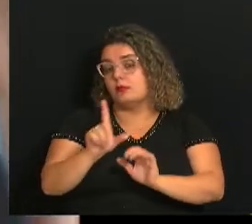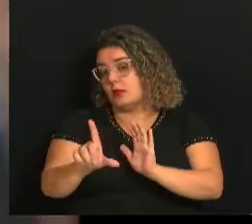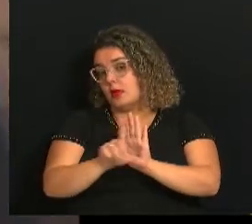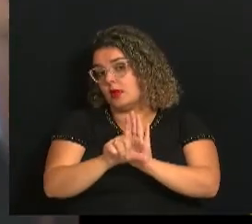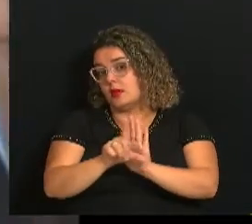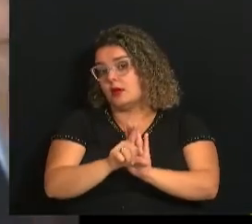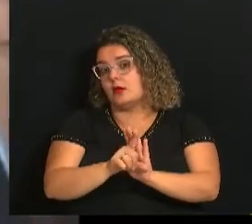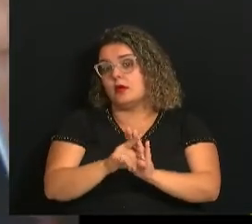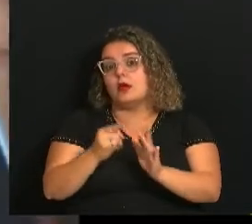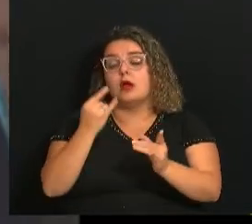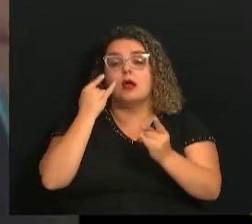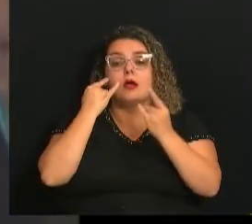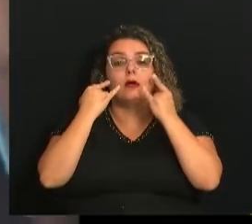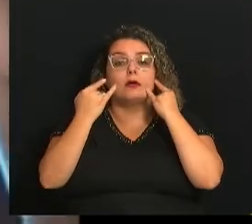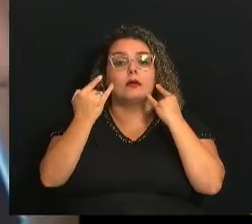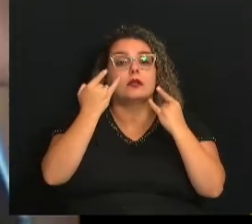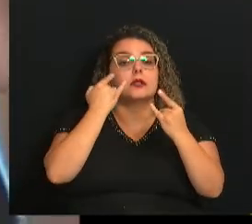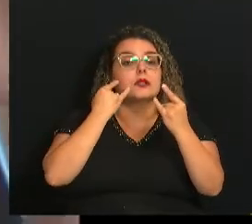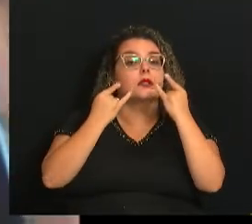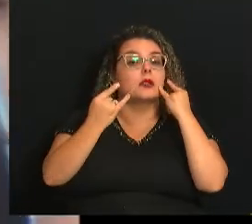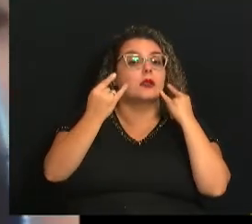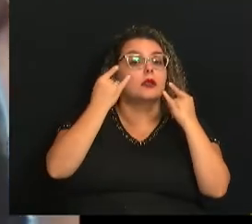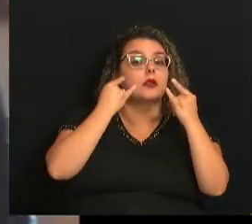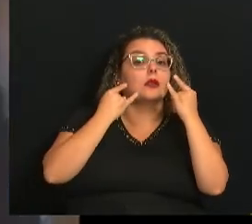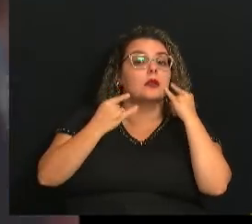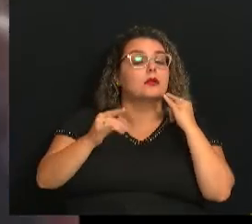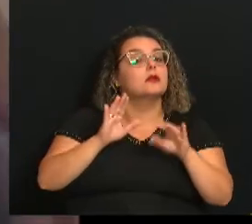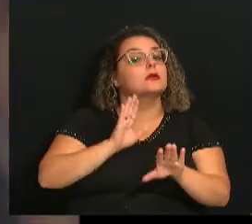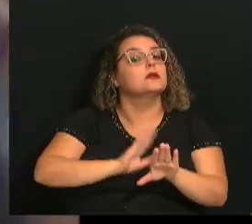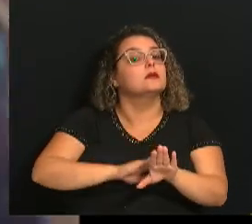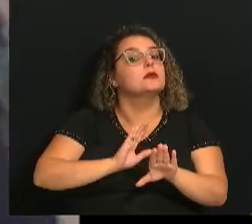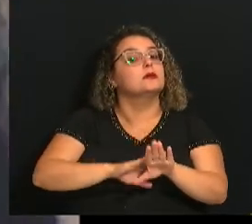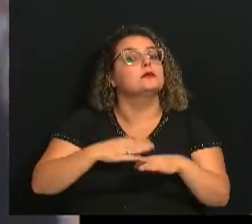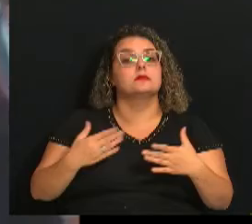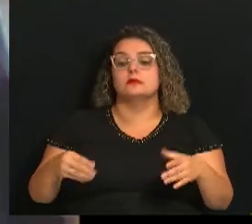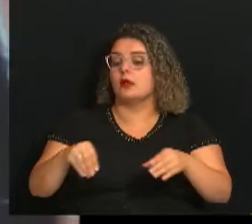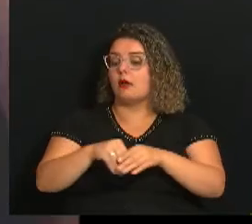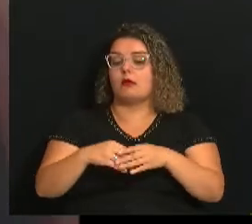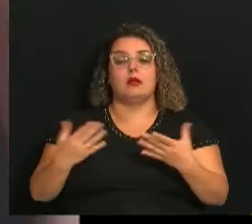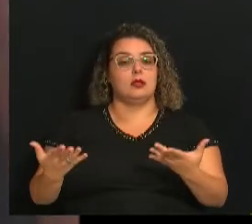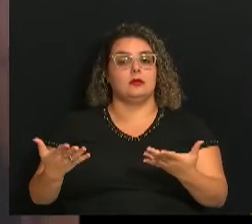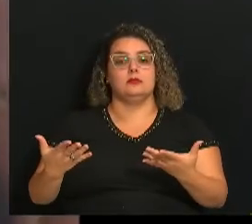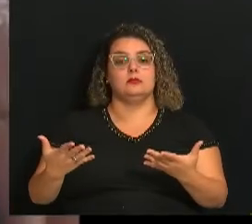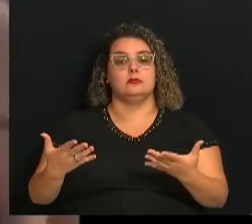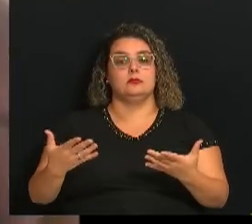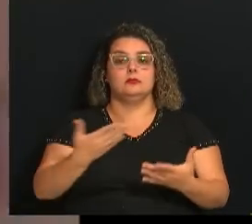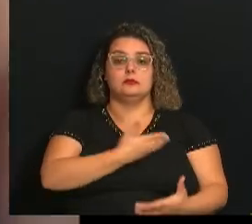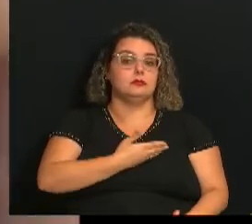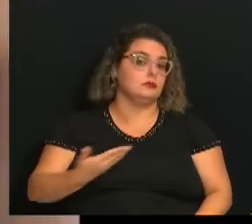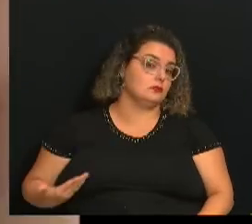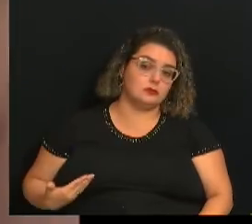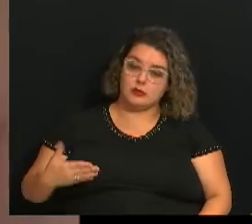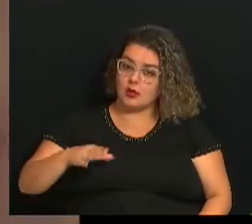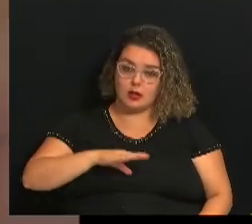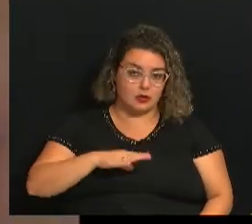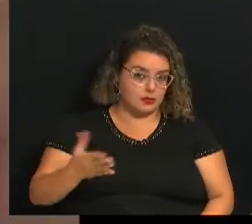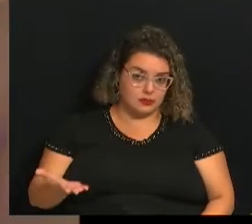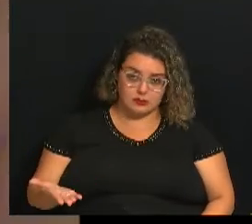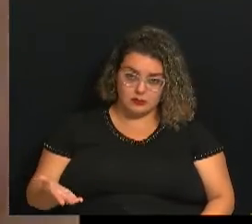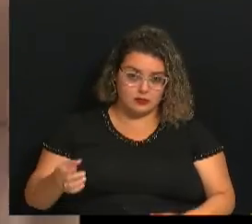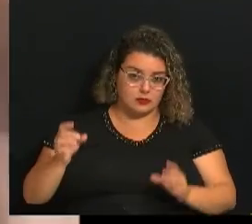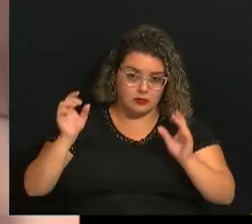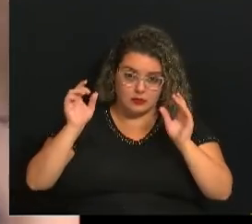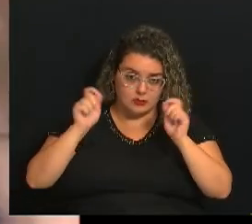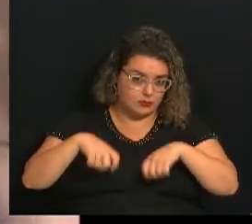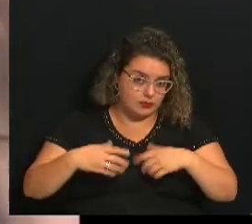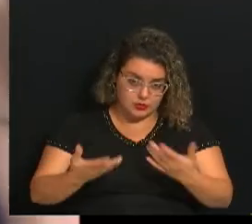interesses que estão agindo e têm os seus agentes dentro dos aparelhos do Estado. Isso é efetivo, isso a gente está vendo acontecer